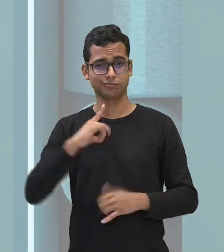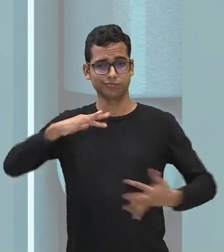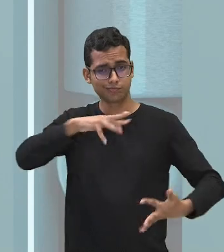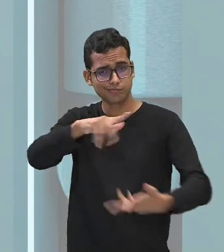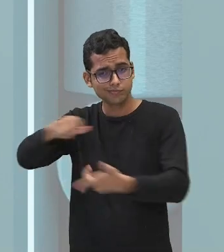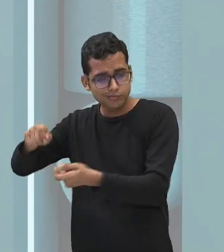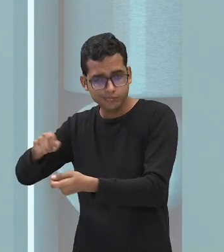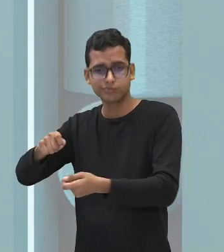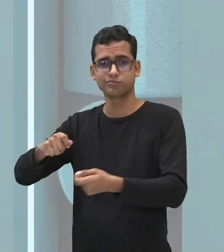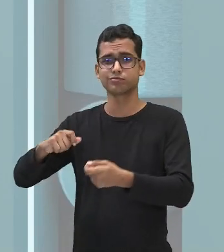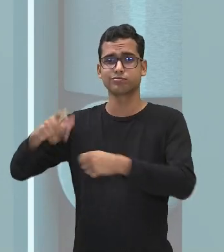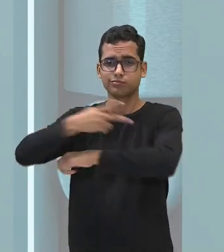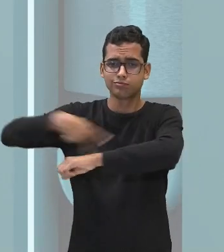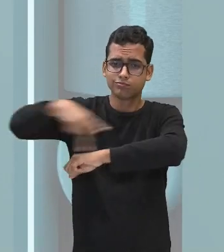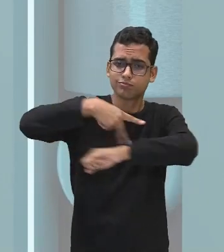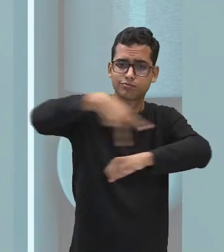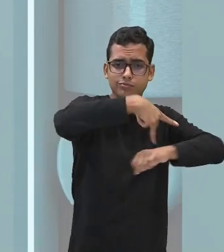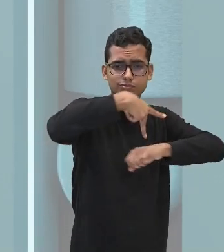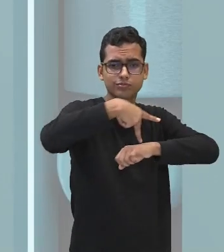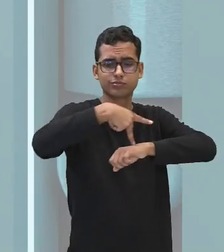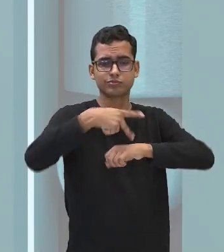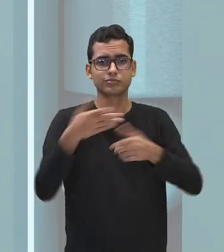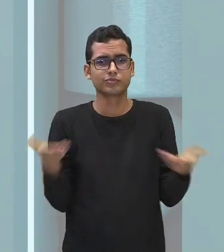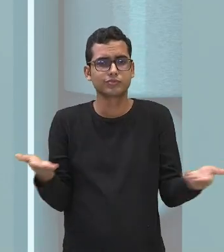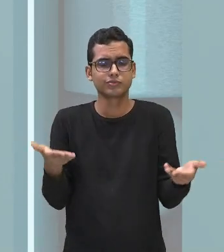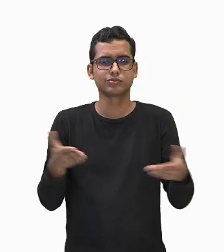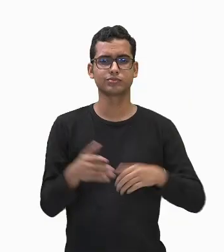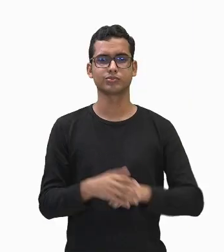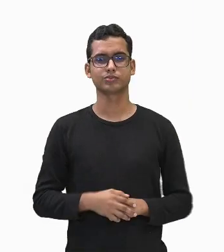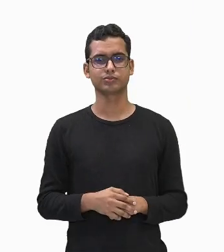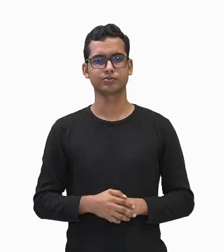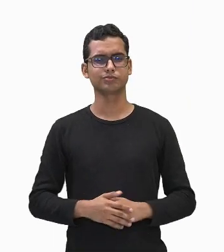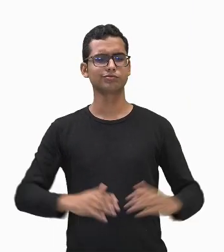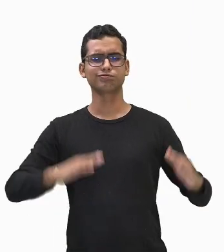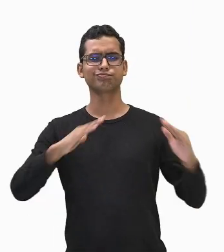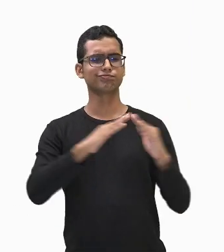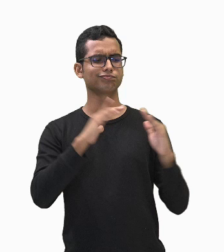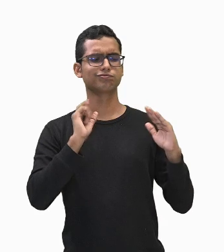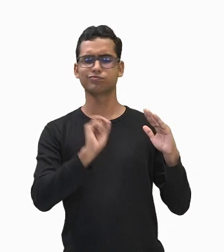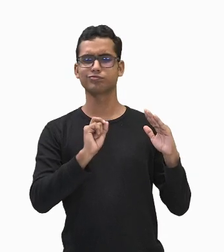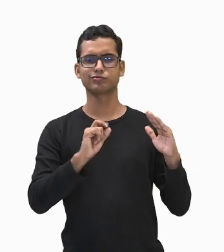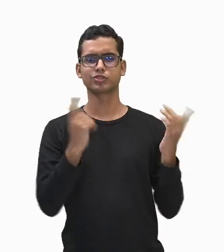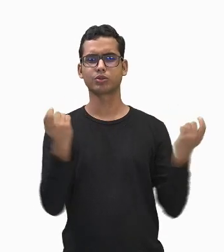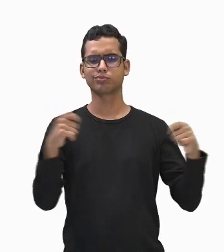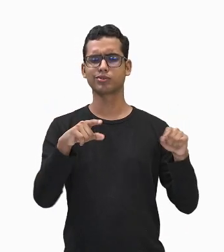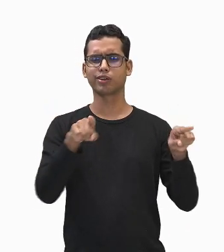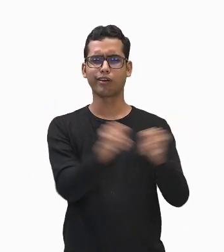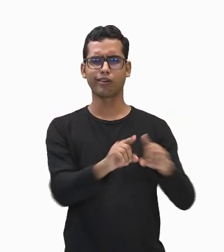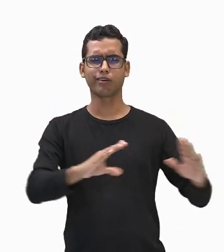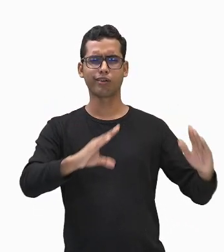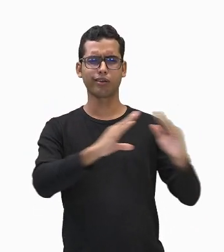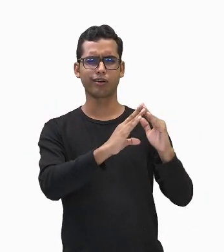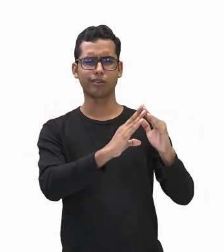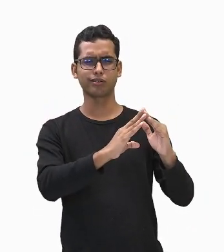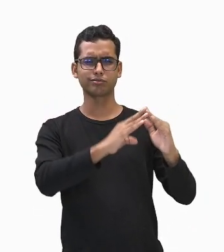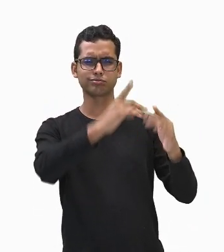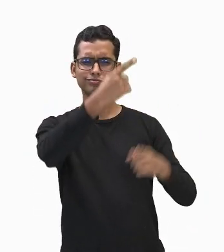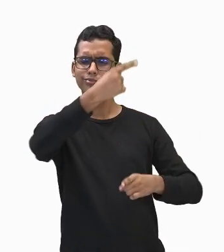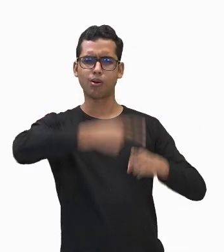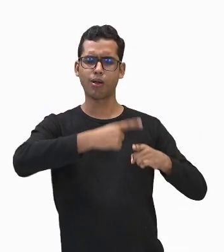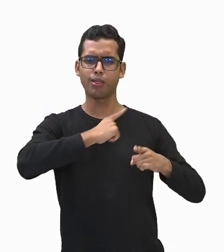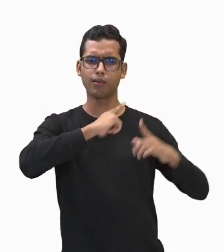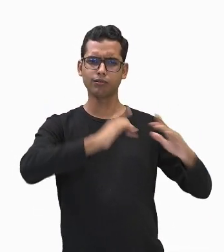mundo. E aí agora vamos ver a função de uma casa. Para que existe, né? Então, as